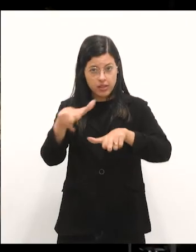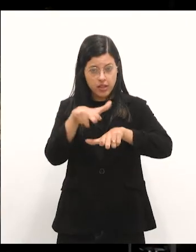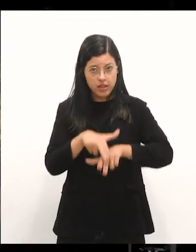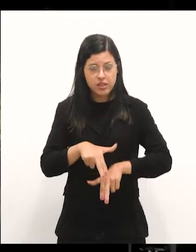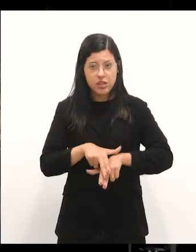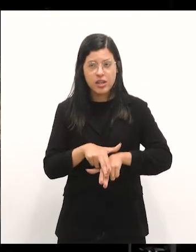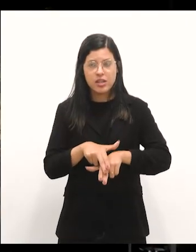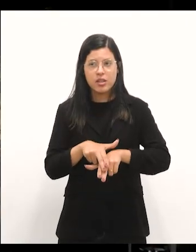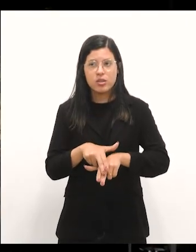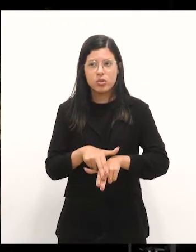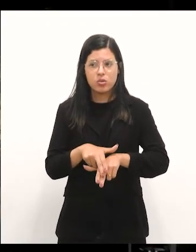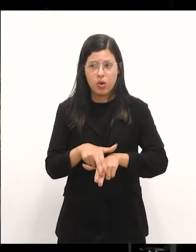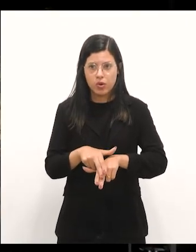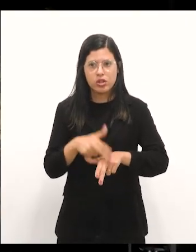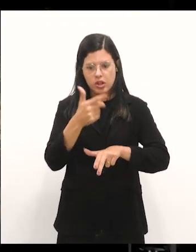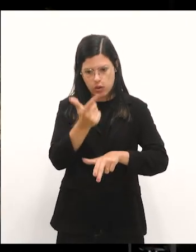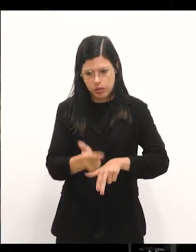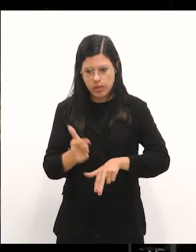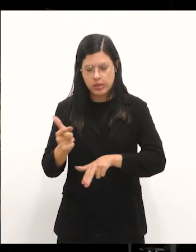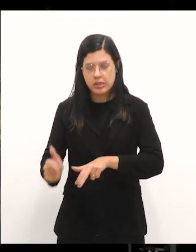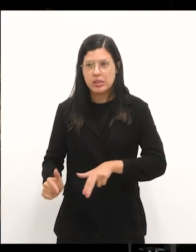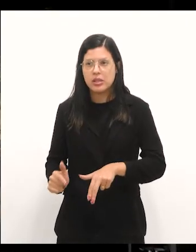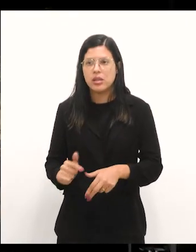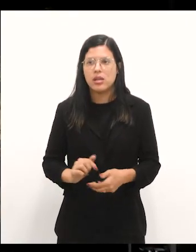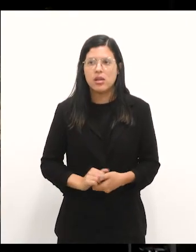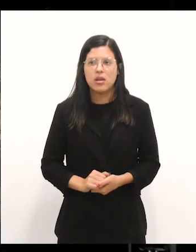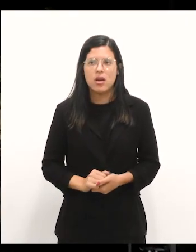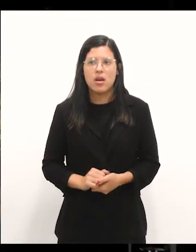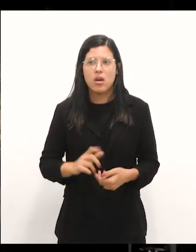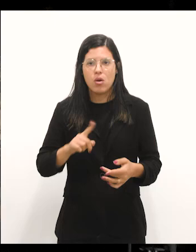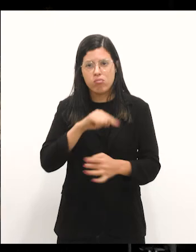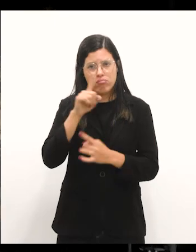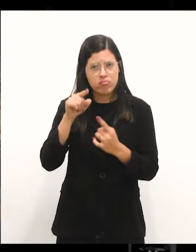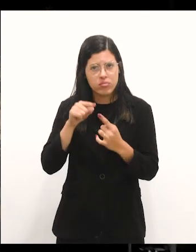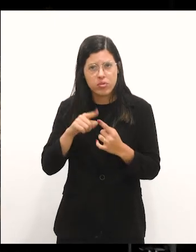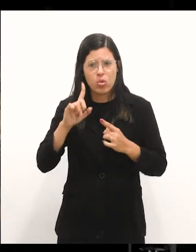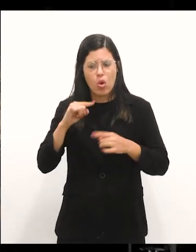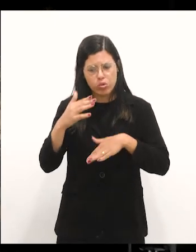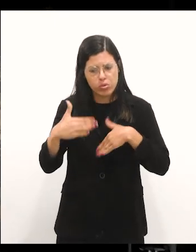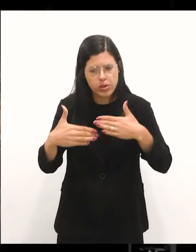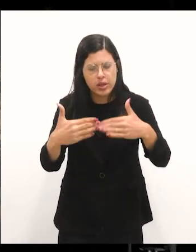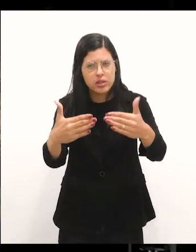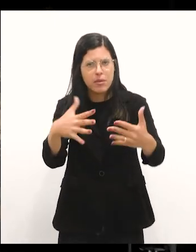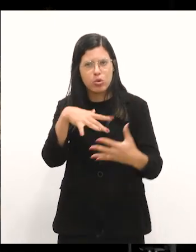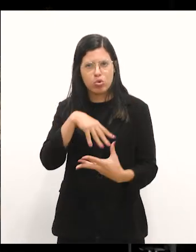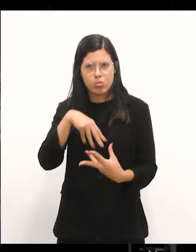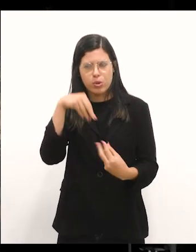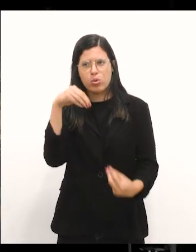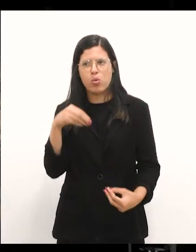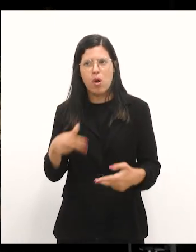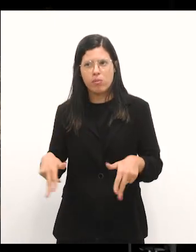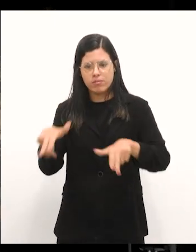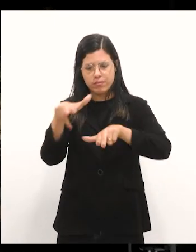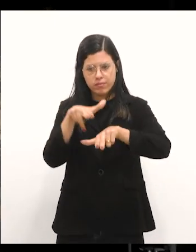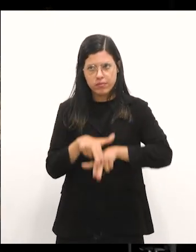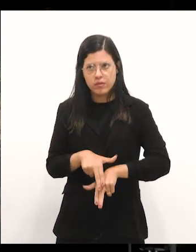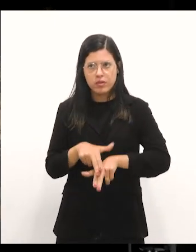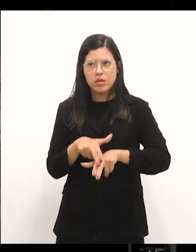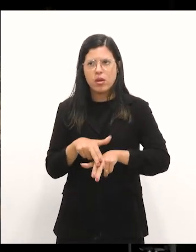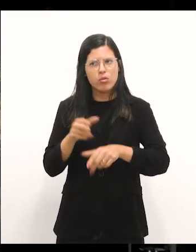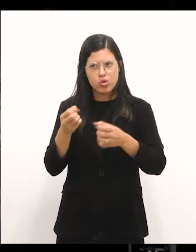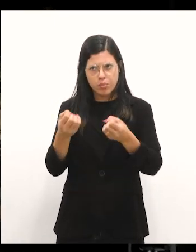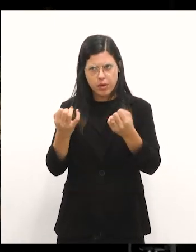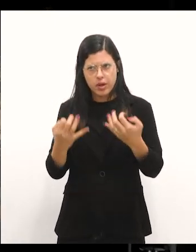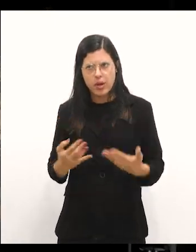reencarnações sucessivas, elas são propósito para o nosso crescimento espiritual. Então, a reencarnação ela se dá,